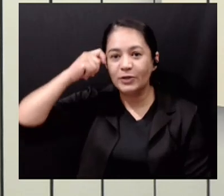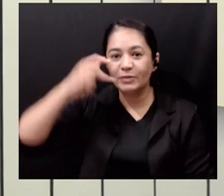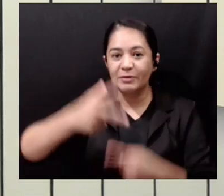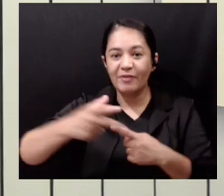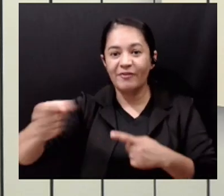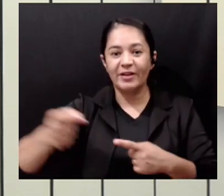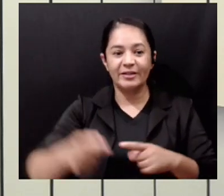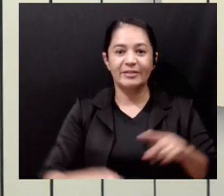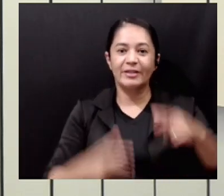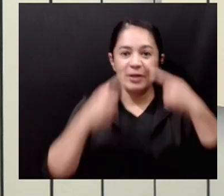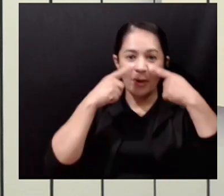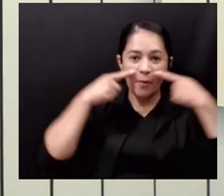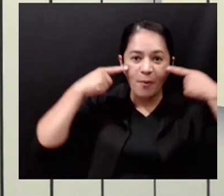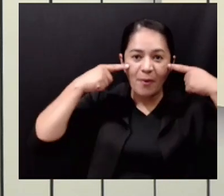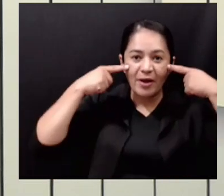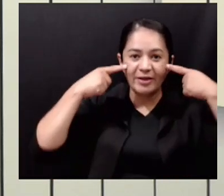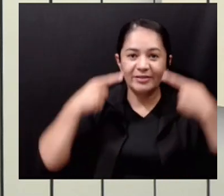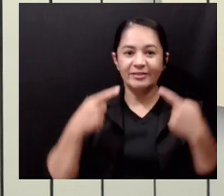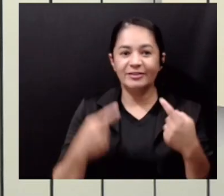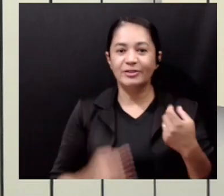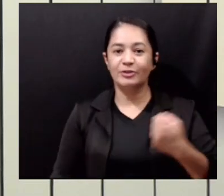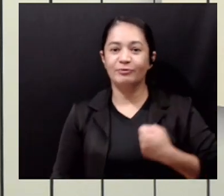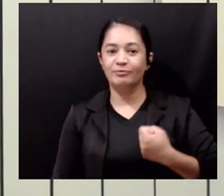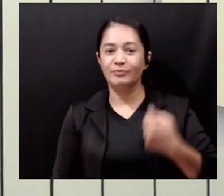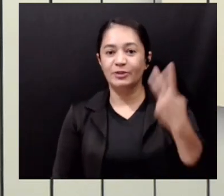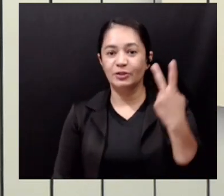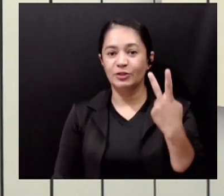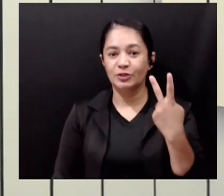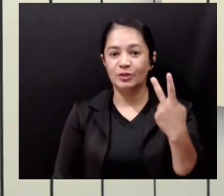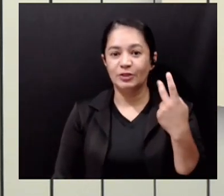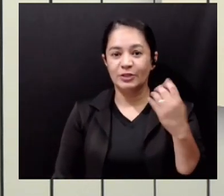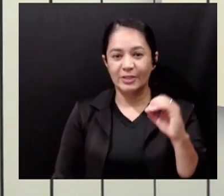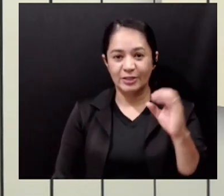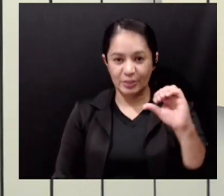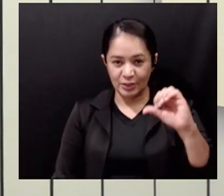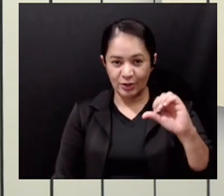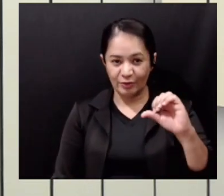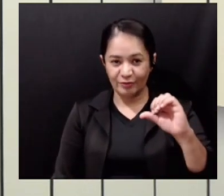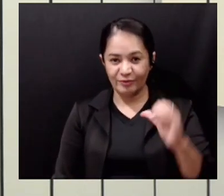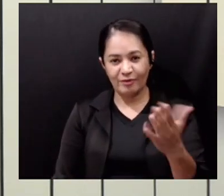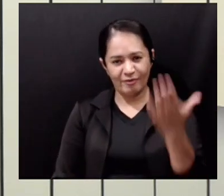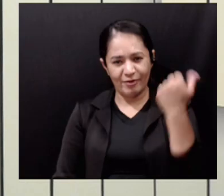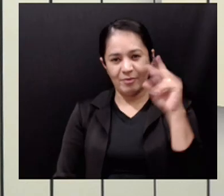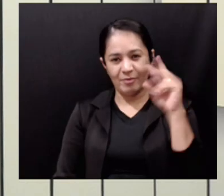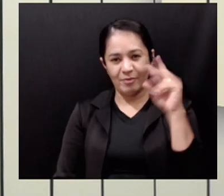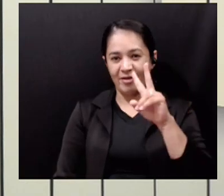número 209 pela 8ª rodada do Paulistão. Vamos ver como foi o jogo.